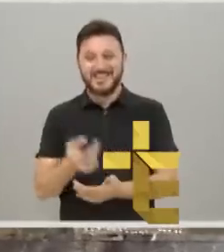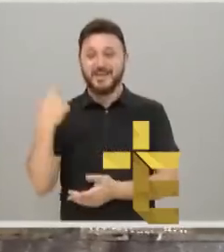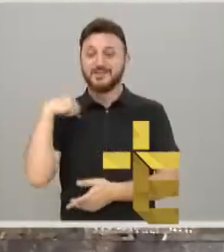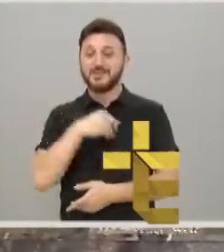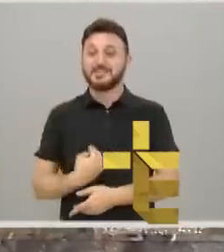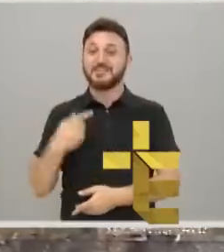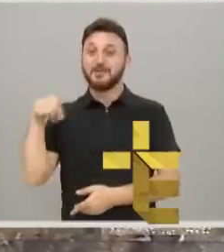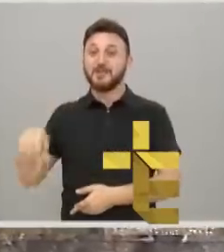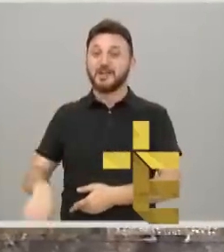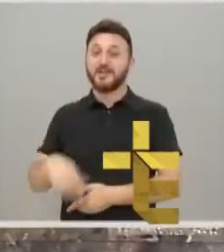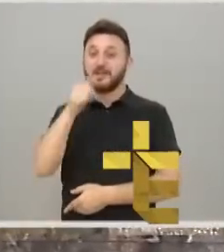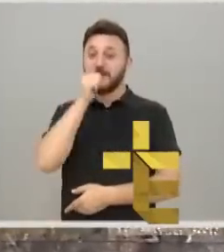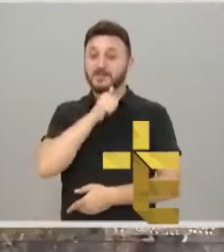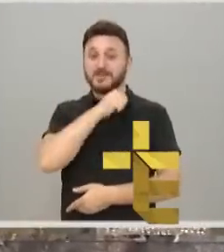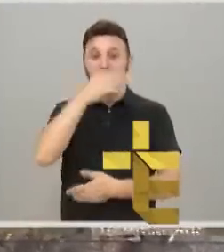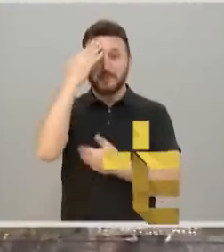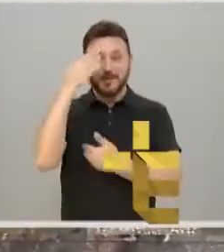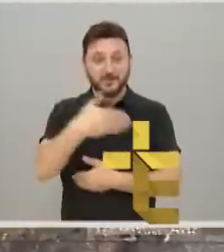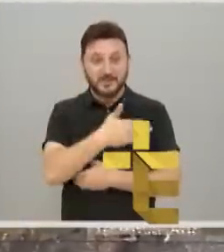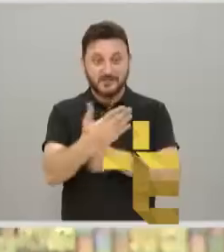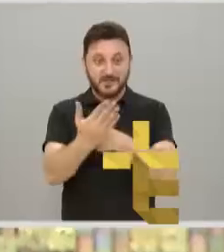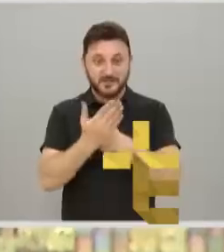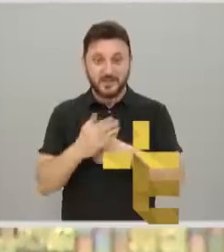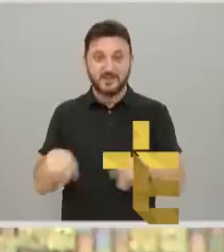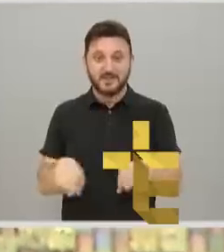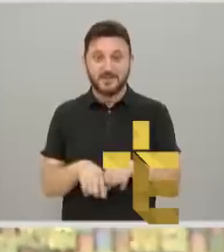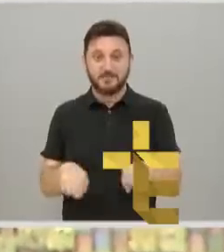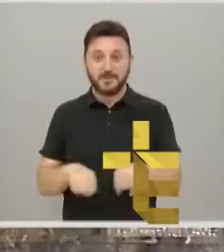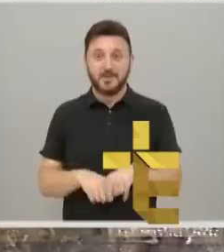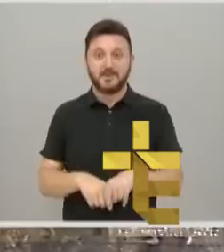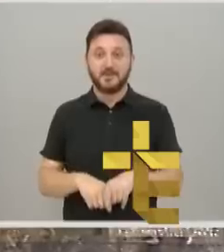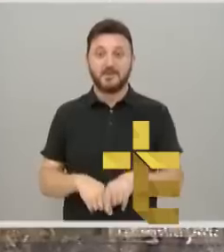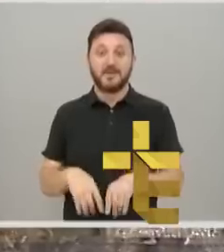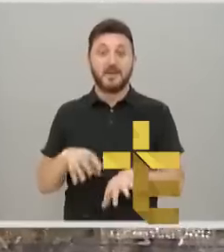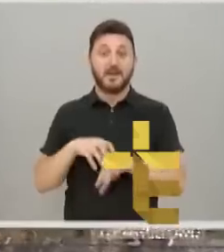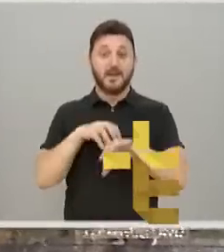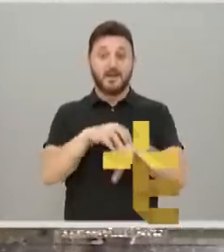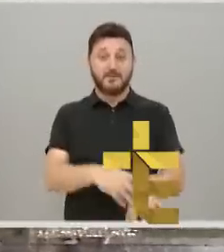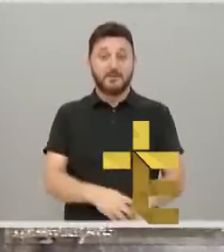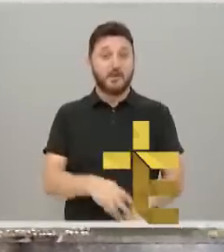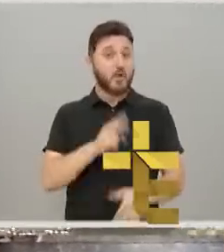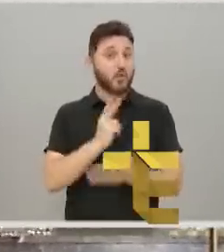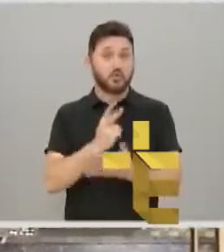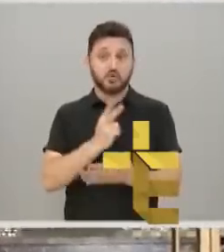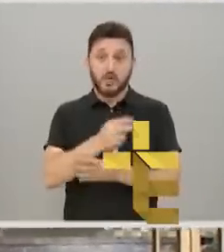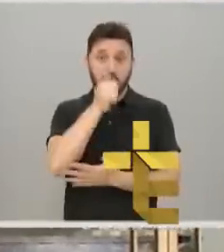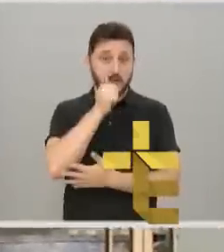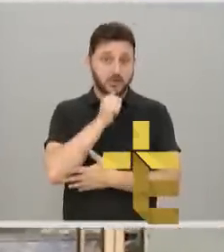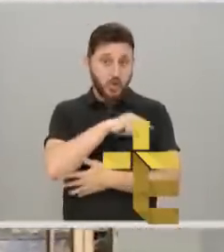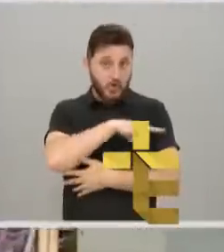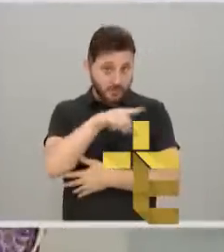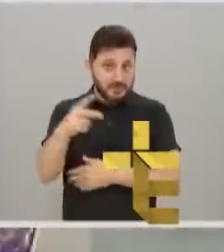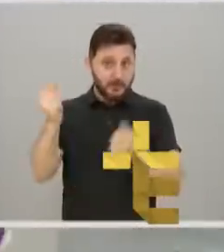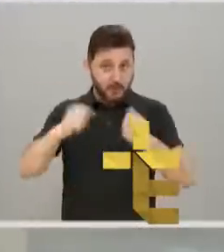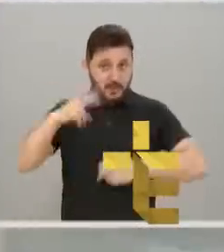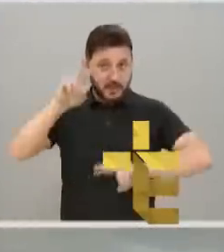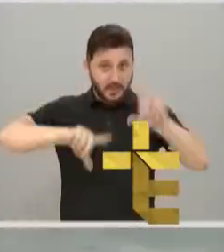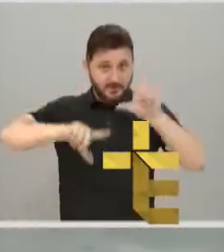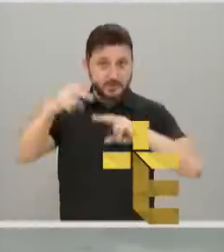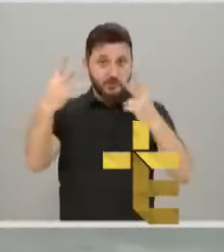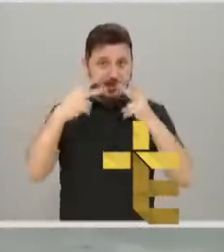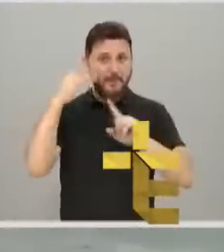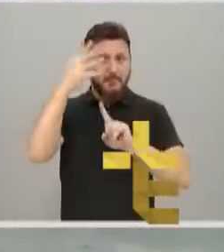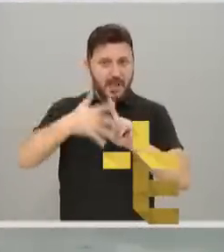né? Muito obrigado para João que vem ajudar, ao padre Sebastião que veio com uma caravana, vamos continuar em retiro. Aí vocês vão escutar, tem muita